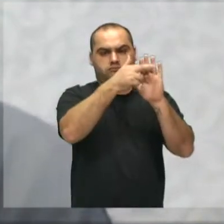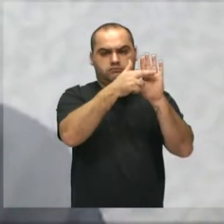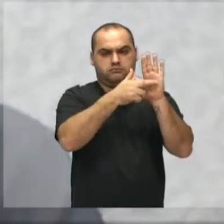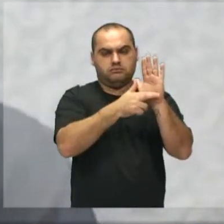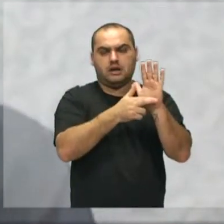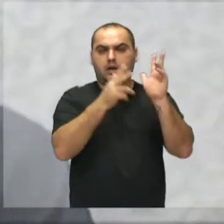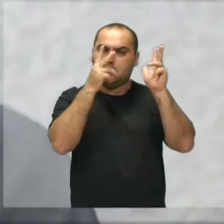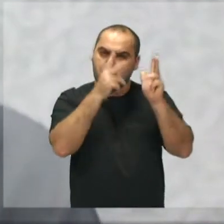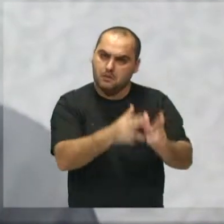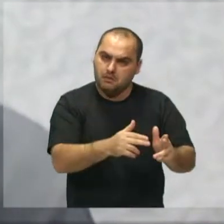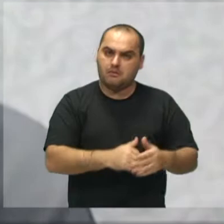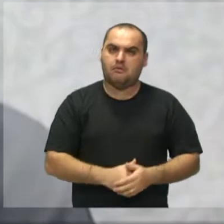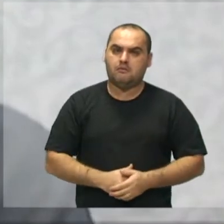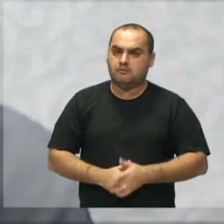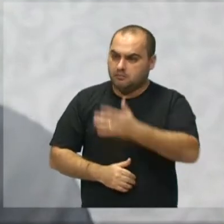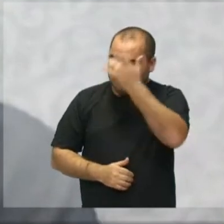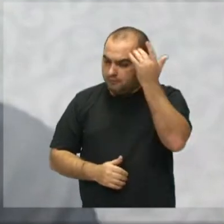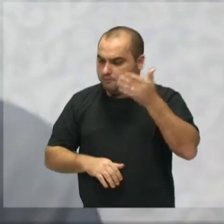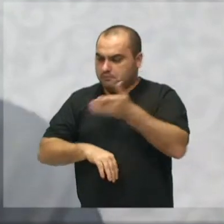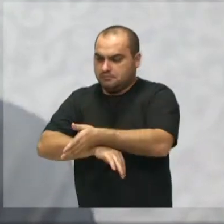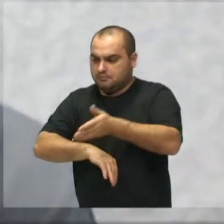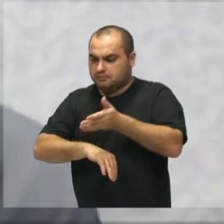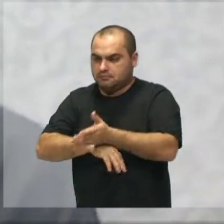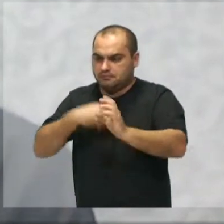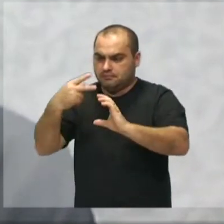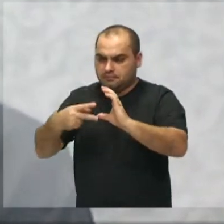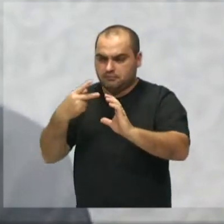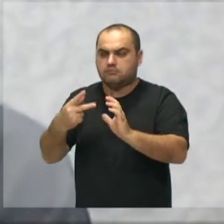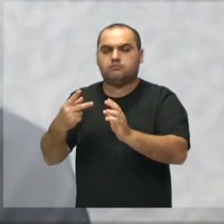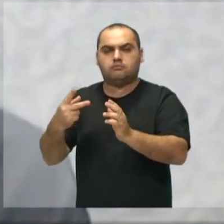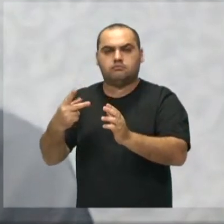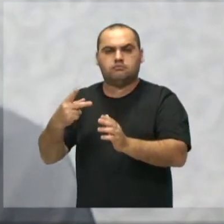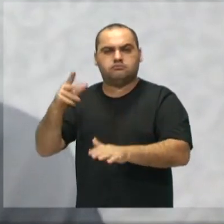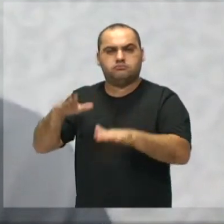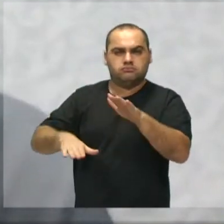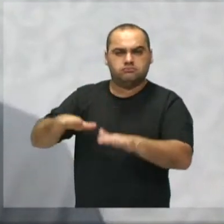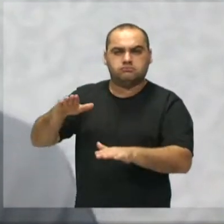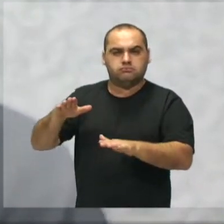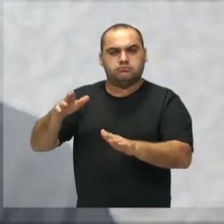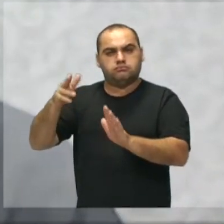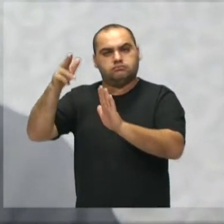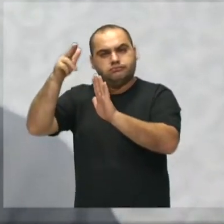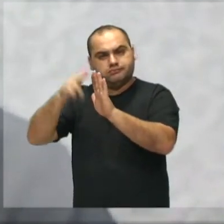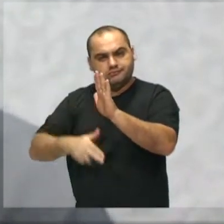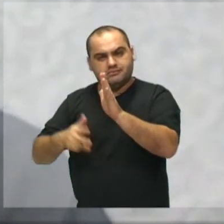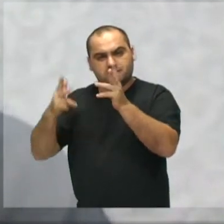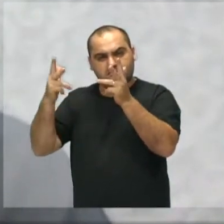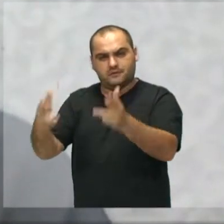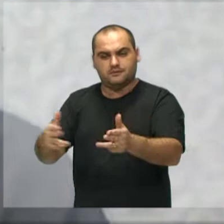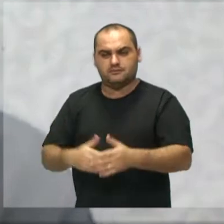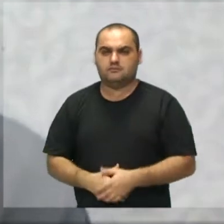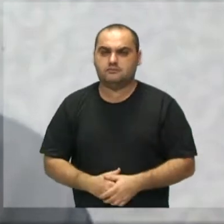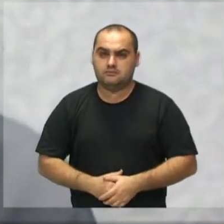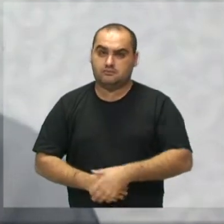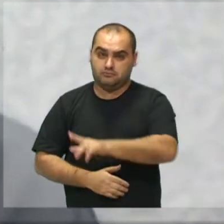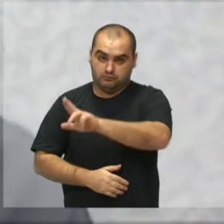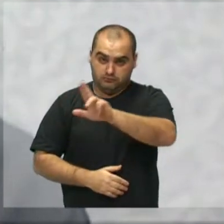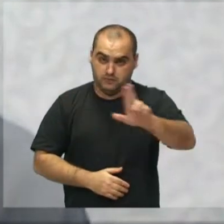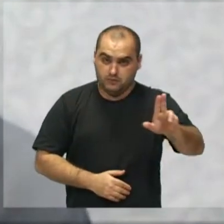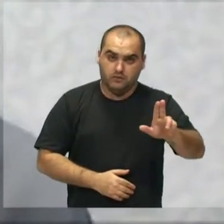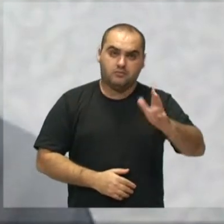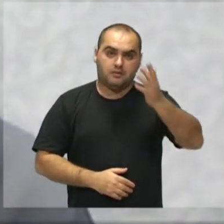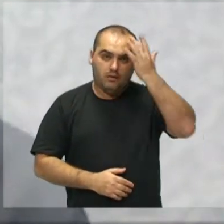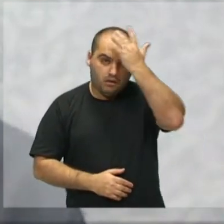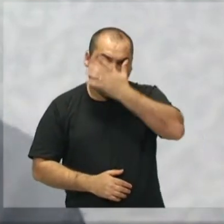menos o mesmo. A participação das pessoas na Câmara de Vereadores, mais ou menos a mesma. Quer dizer, alterar nome, alterar face